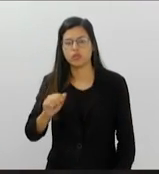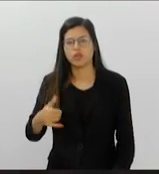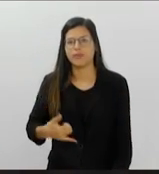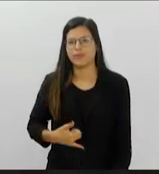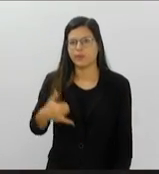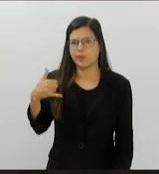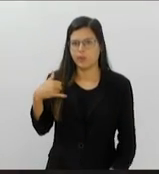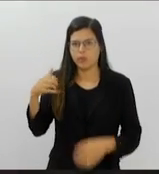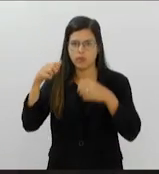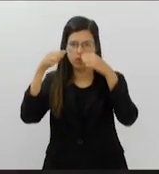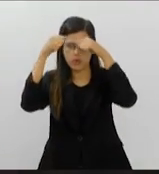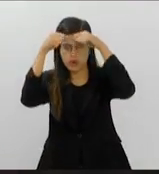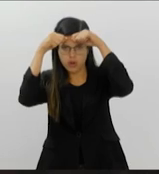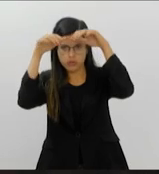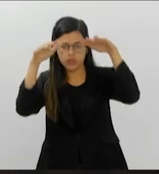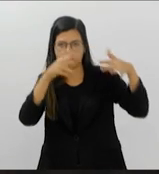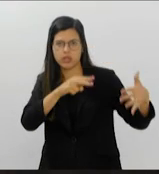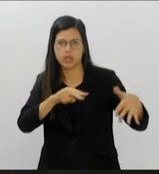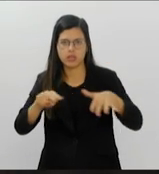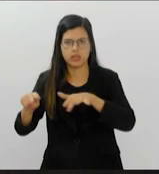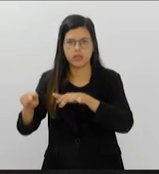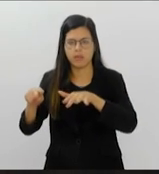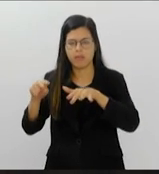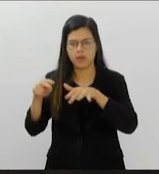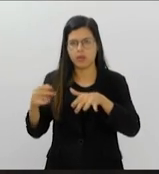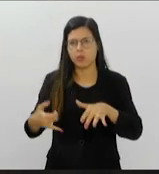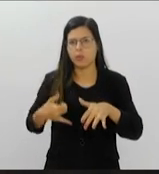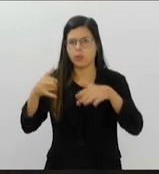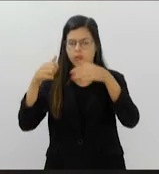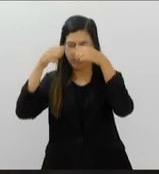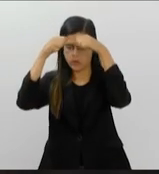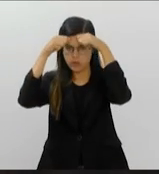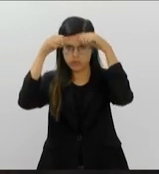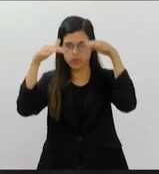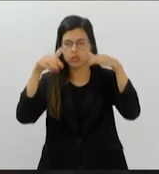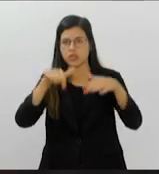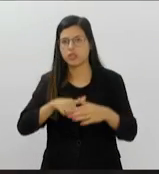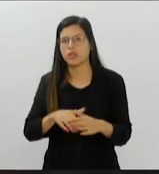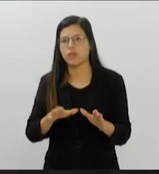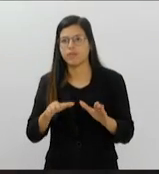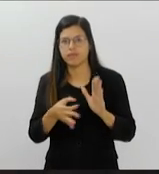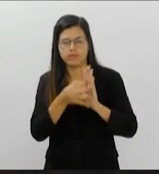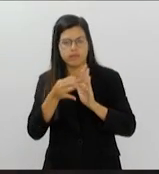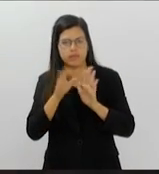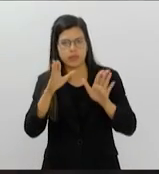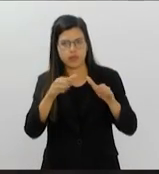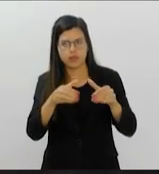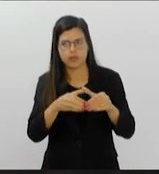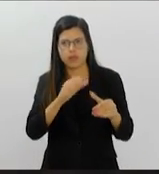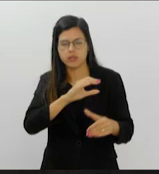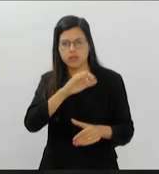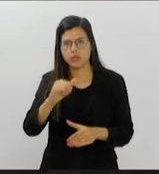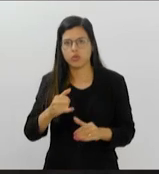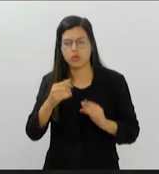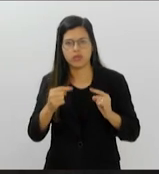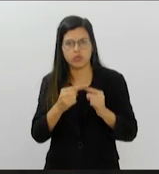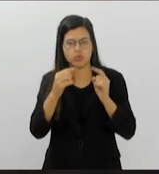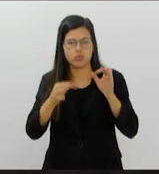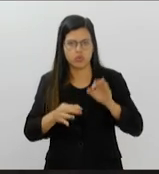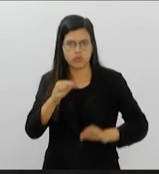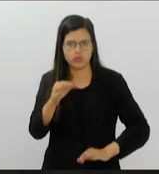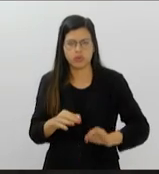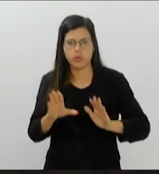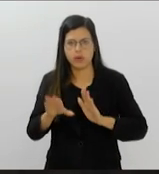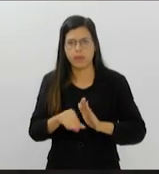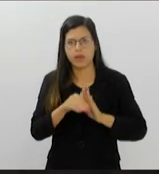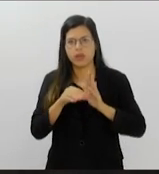a Semana do Orgulho Autista. Pareceres das comissões de Constituição e Justiça pela juridicidade com emenda e da pessoa